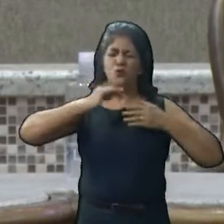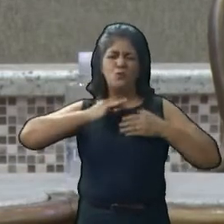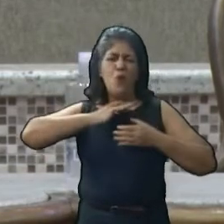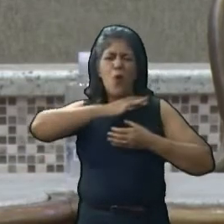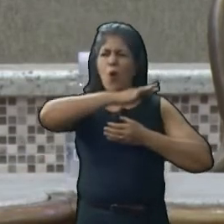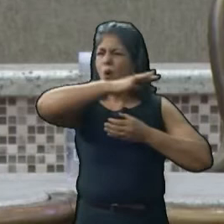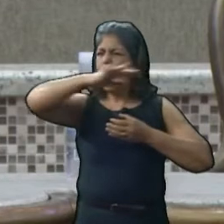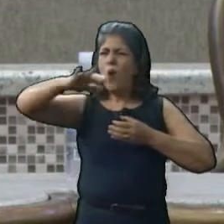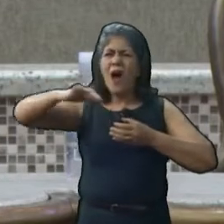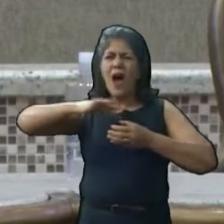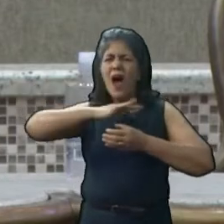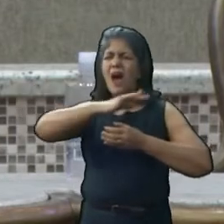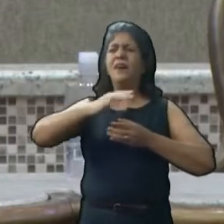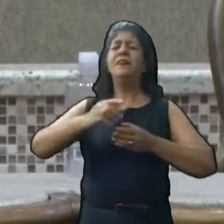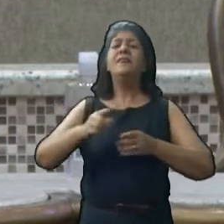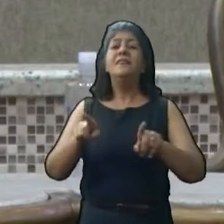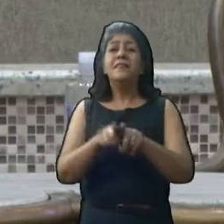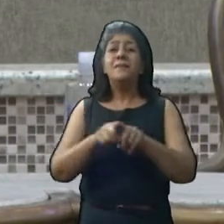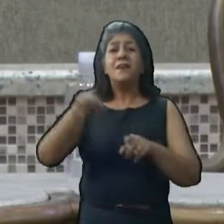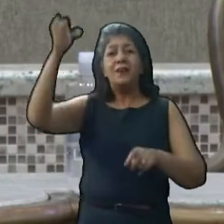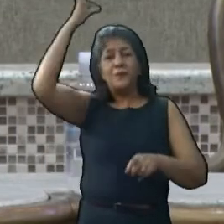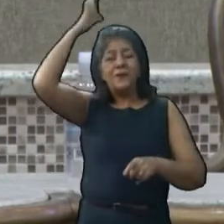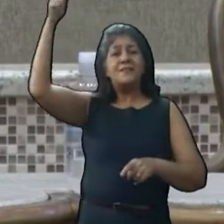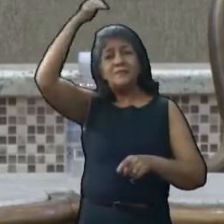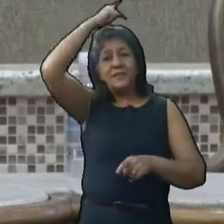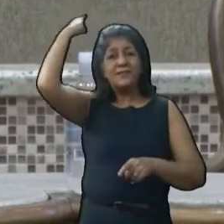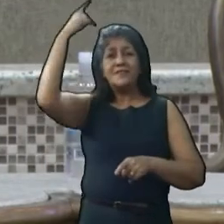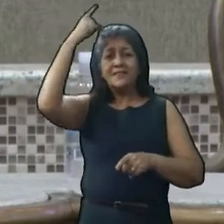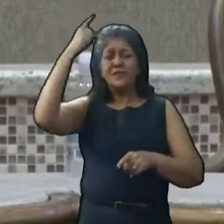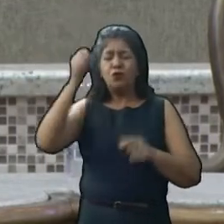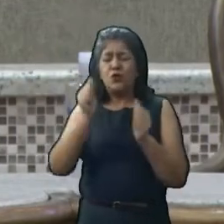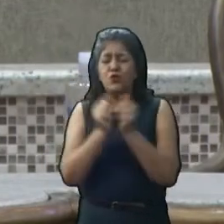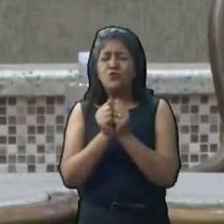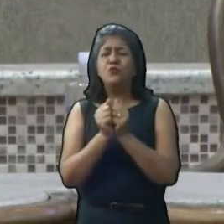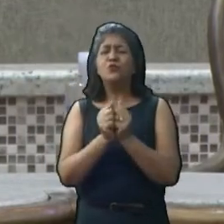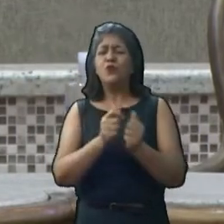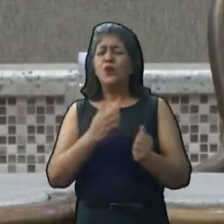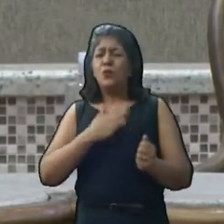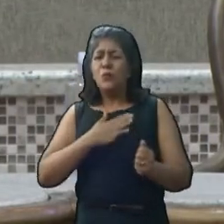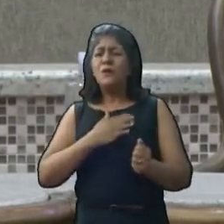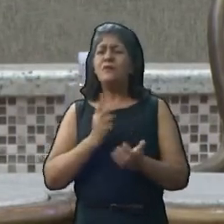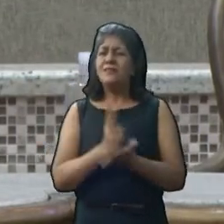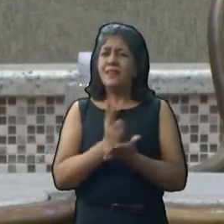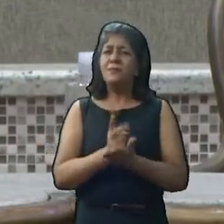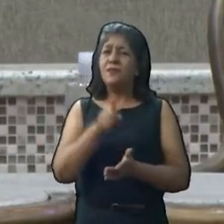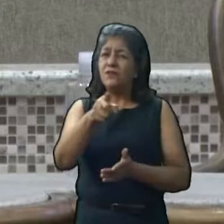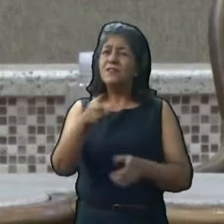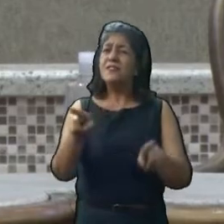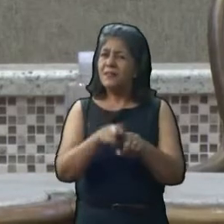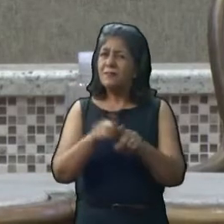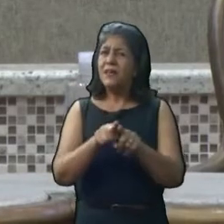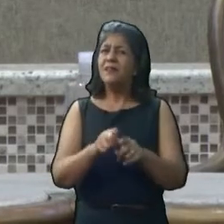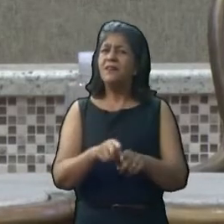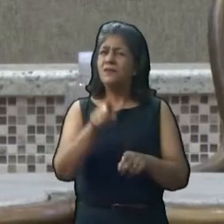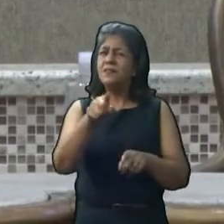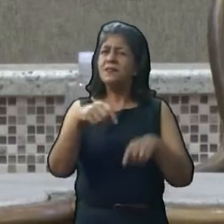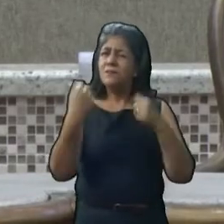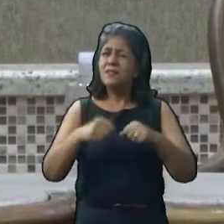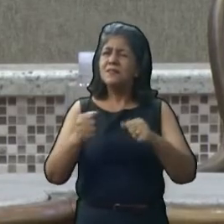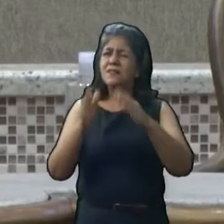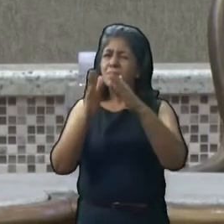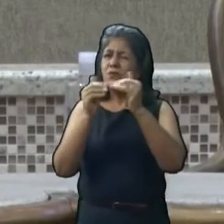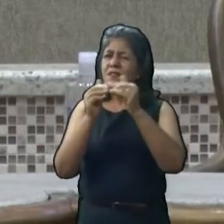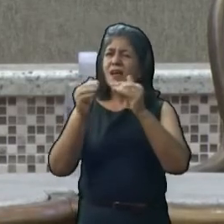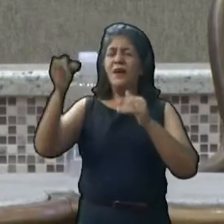santo sempre comigo e eu sei que você tem essa sede também glorificado e exaltado seja o nome do senhor jesus